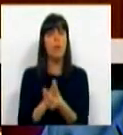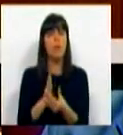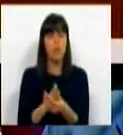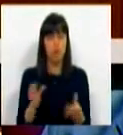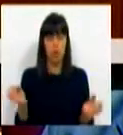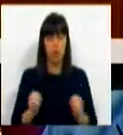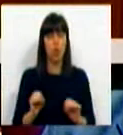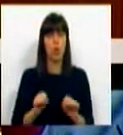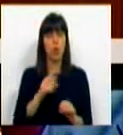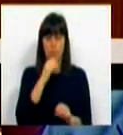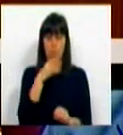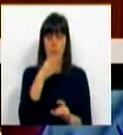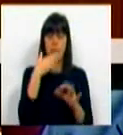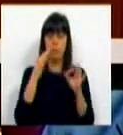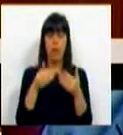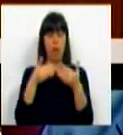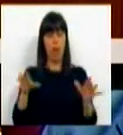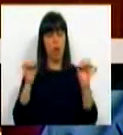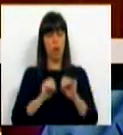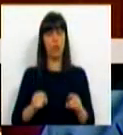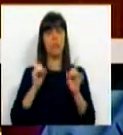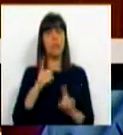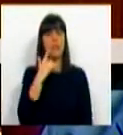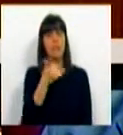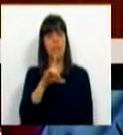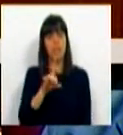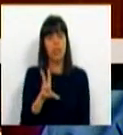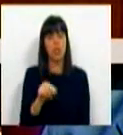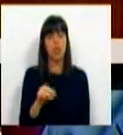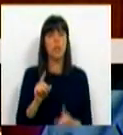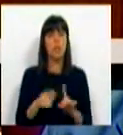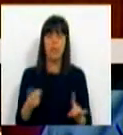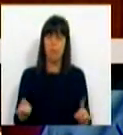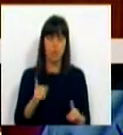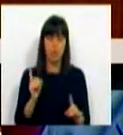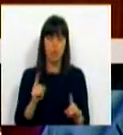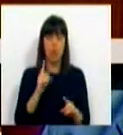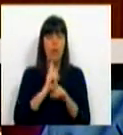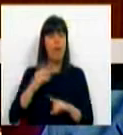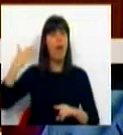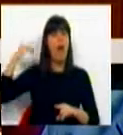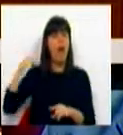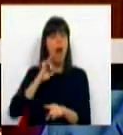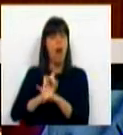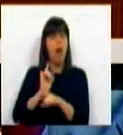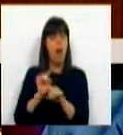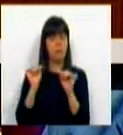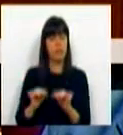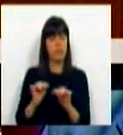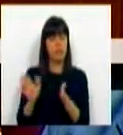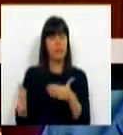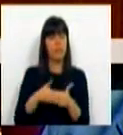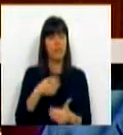não foram, posso lhe garantir, abertos a partir do dia 26 de novembro. Não foram. Vinham de trás, foram estas